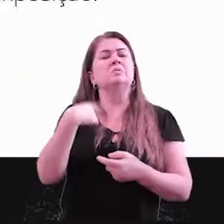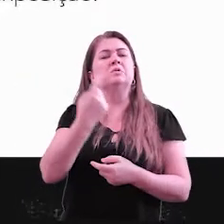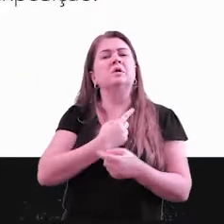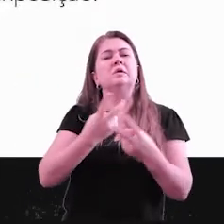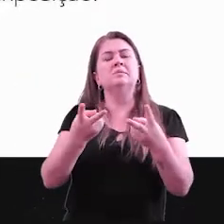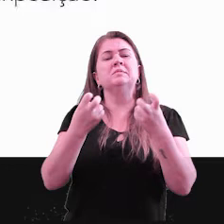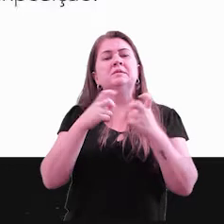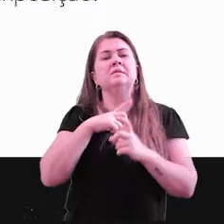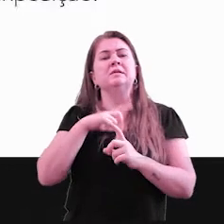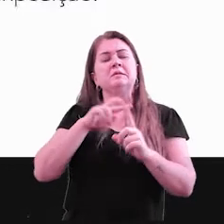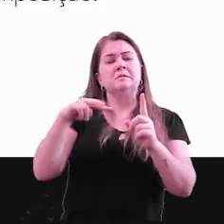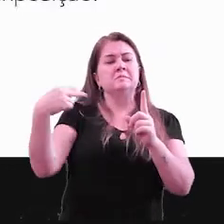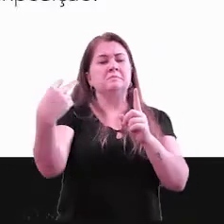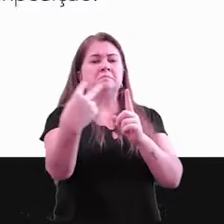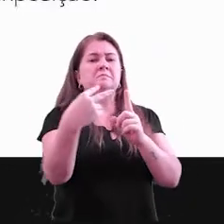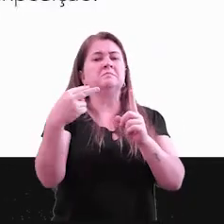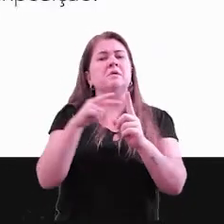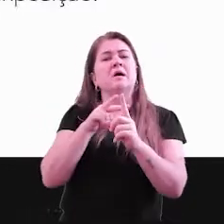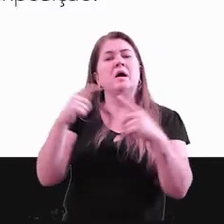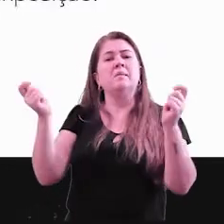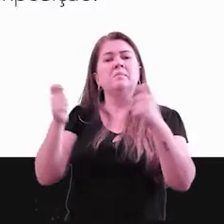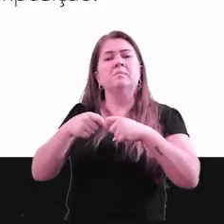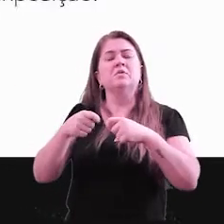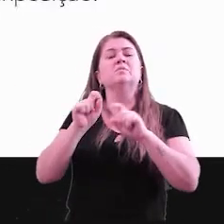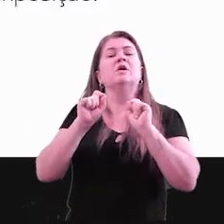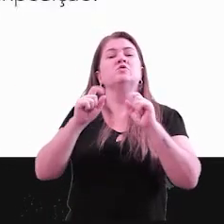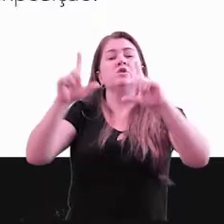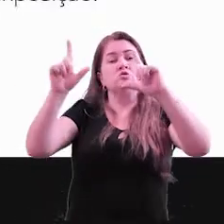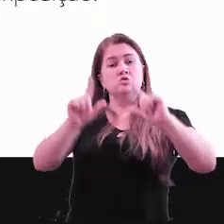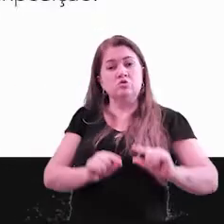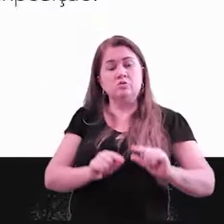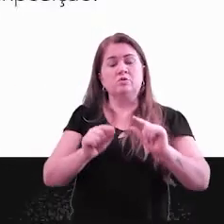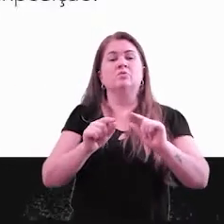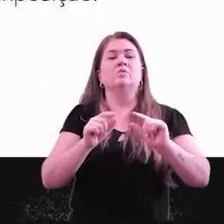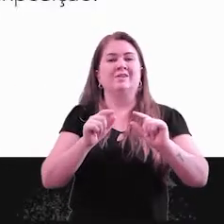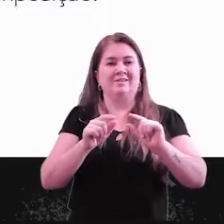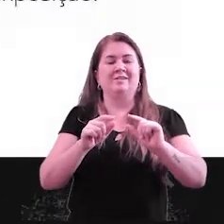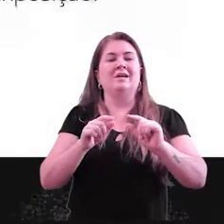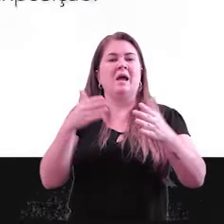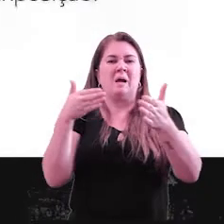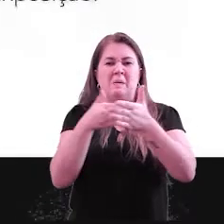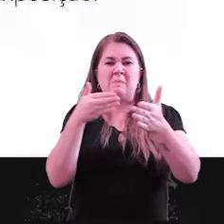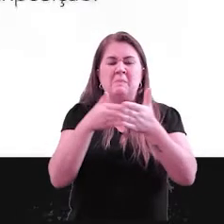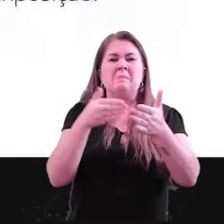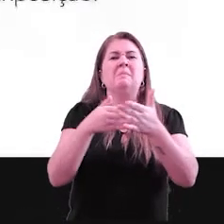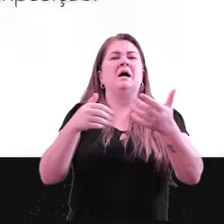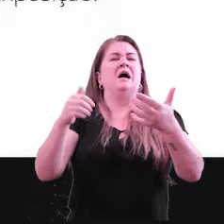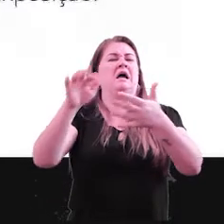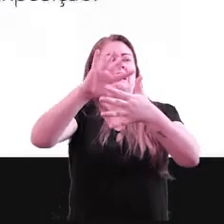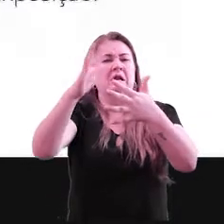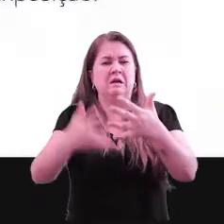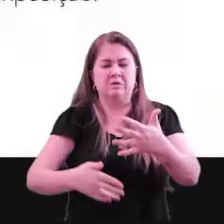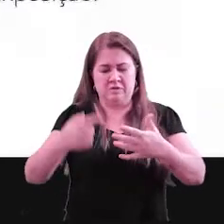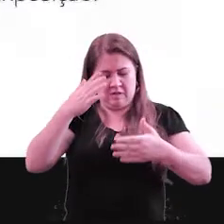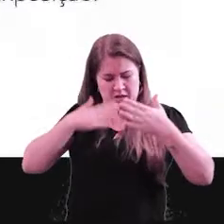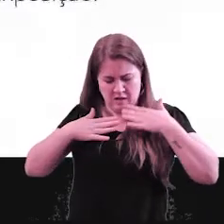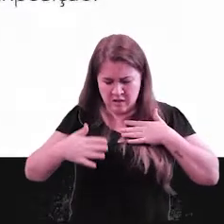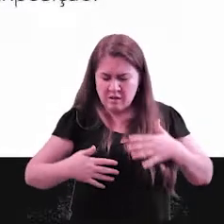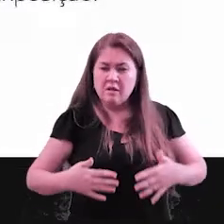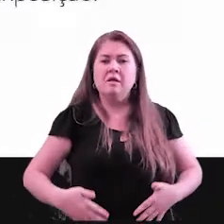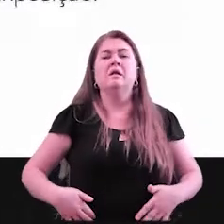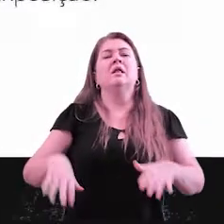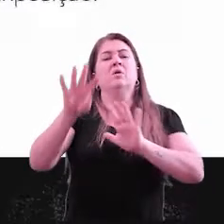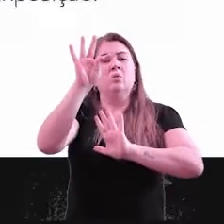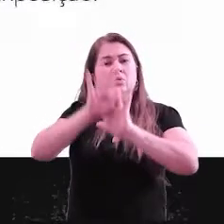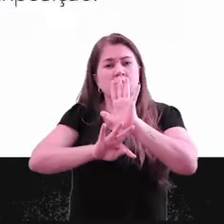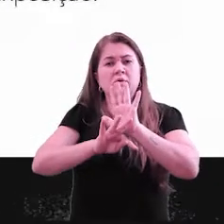comunicação interpessoal, visual e escrita, língua de sinais, linguagem corporal, linguagem textual, textos em braille, textos